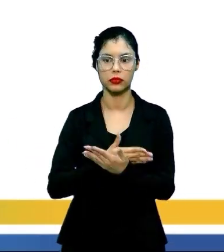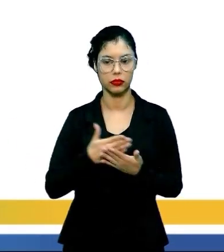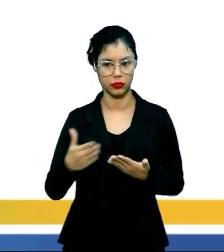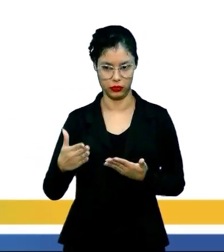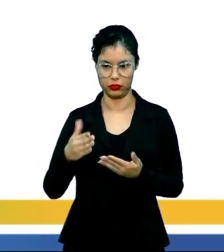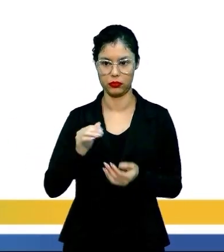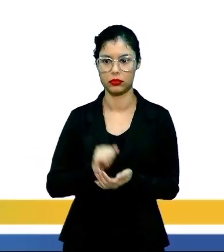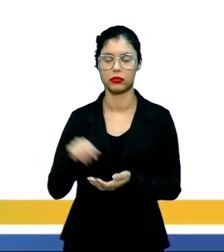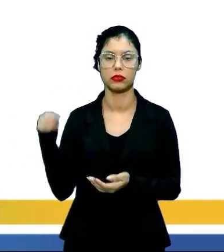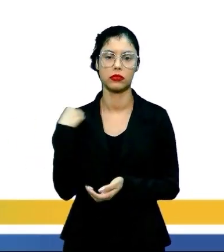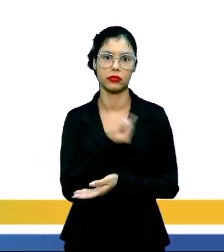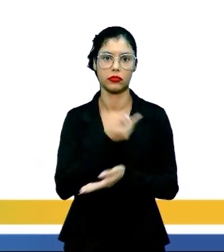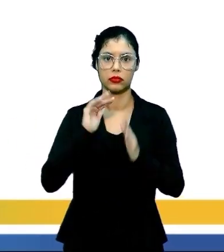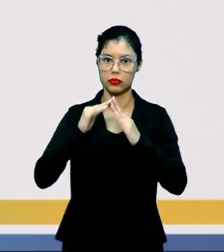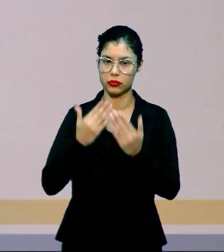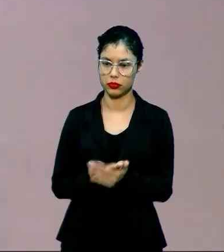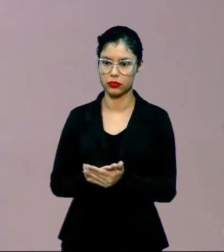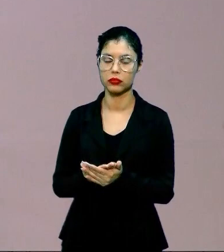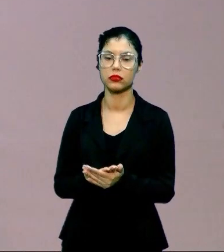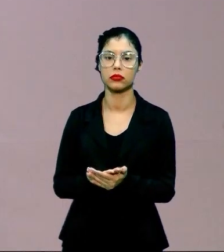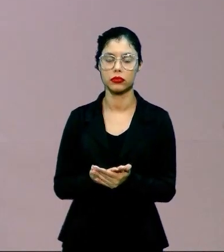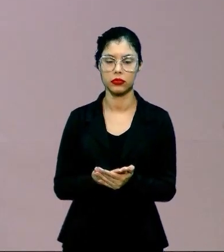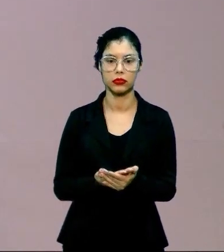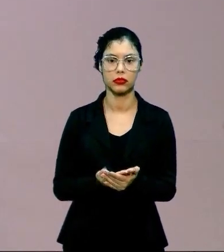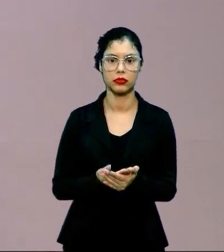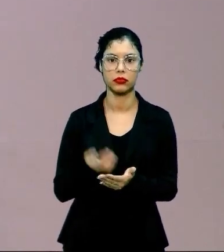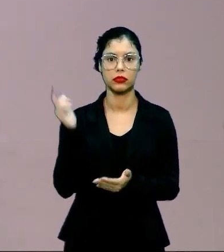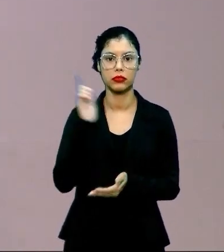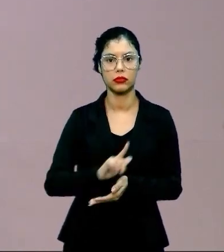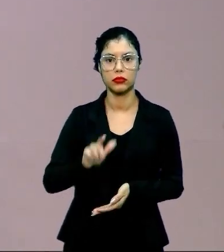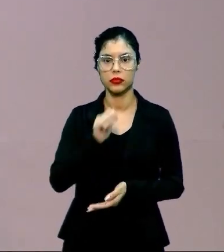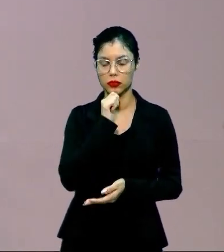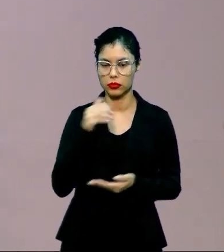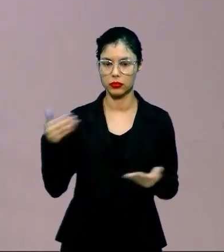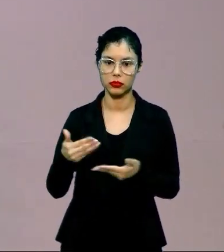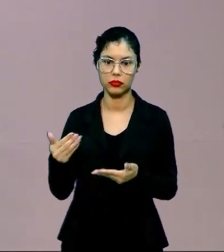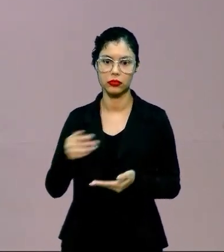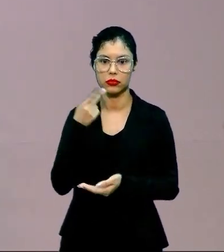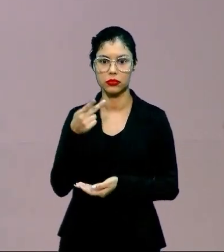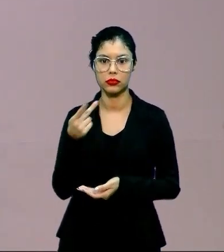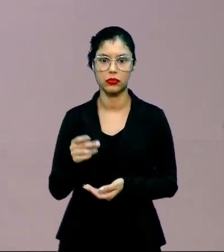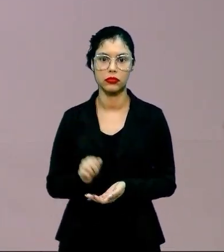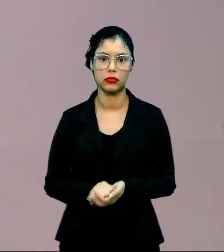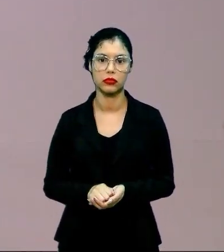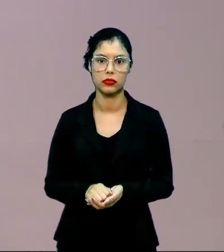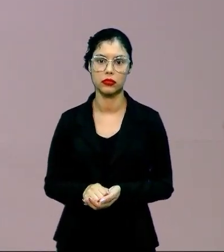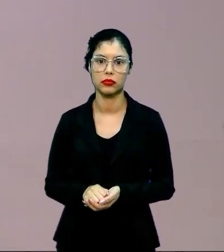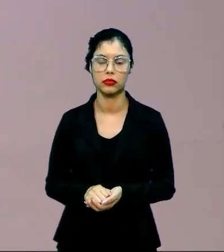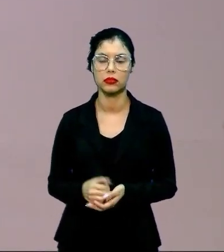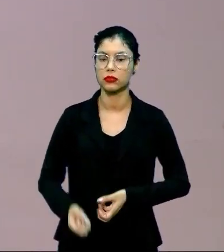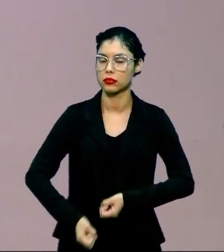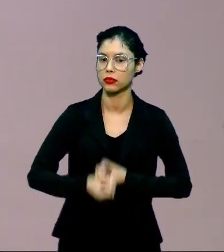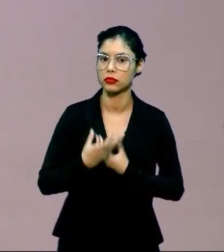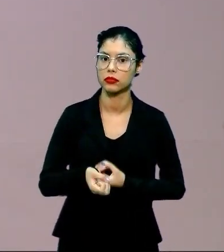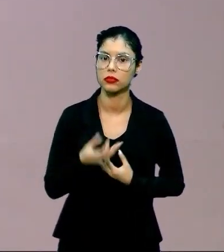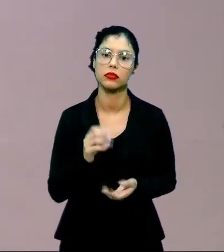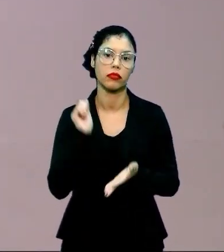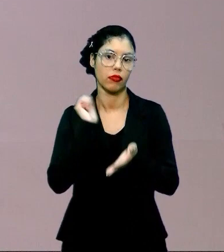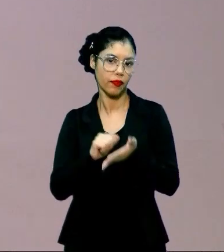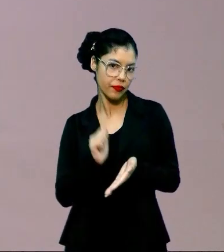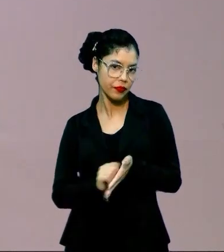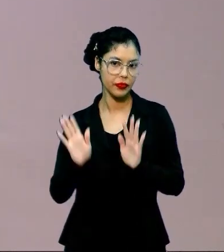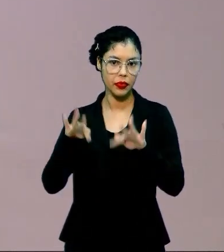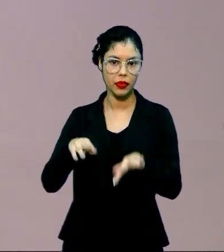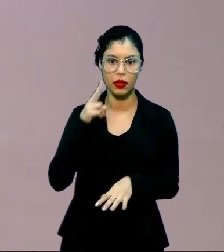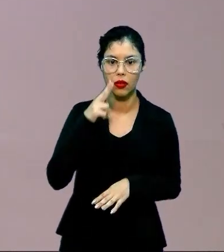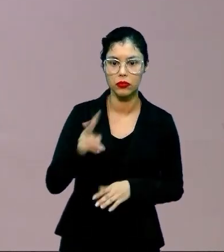início a essa escola literária. Falando agora do poeta ou do escritor, enfim,